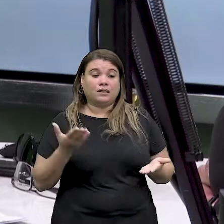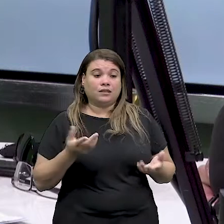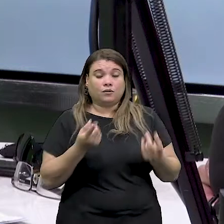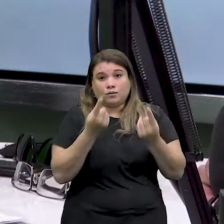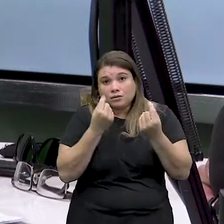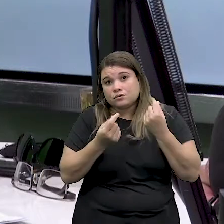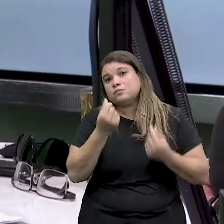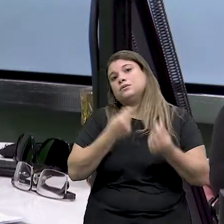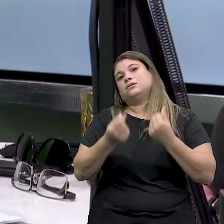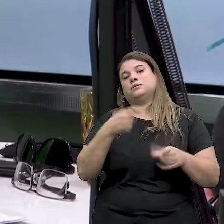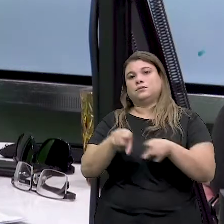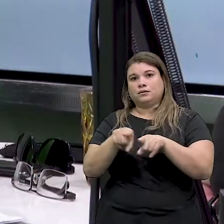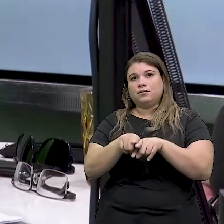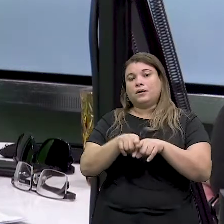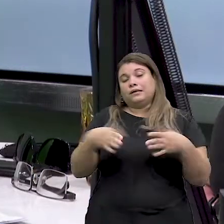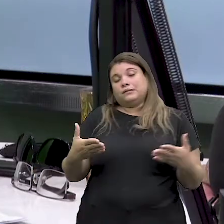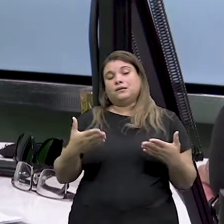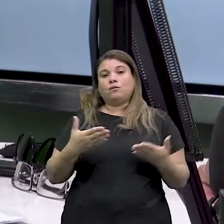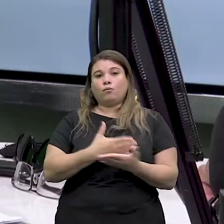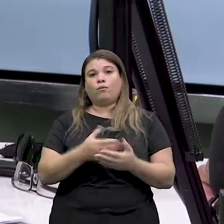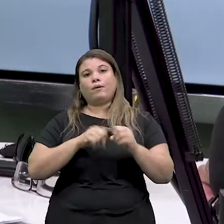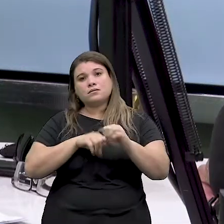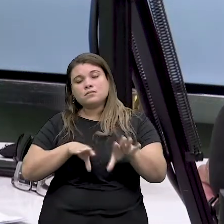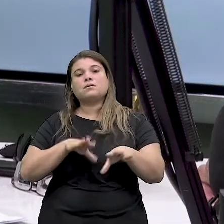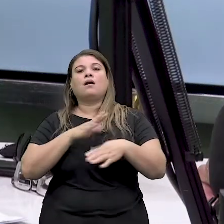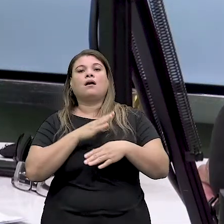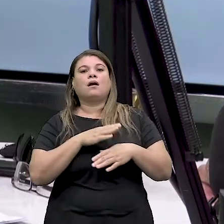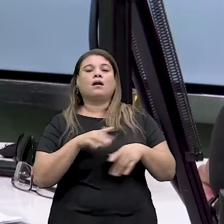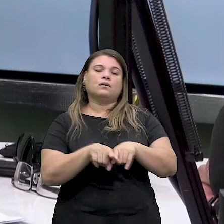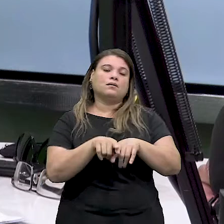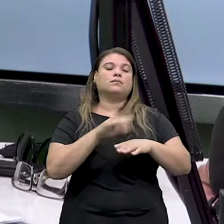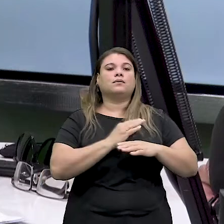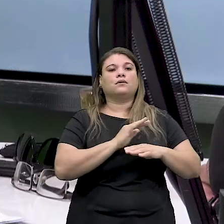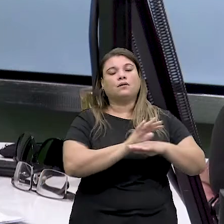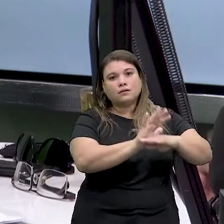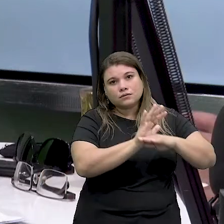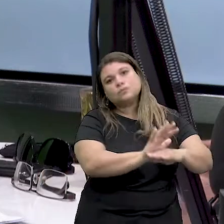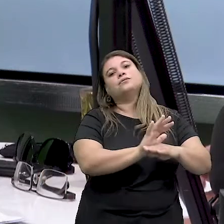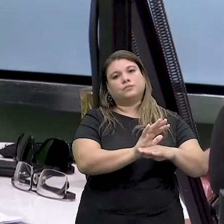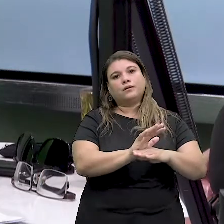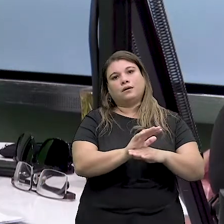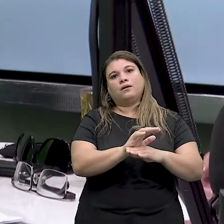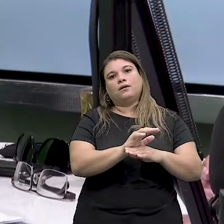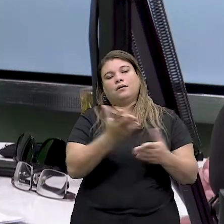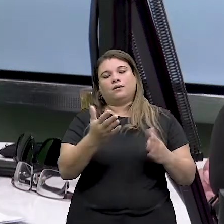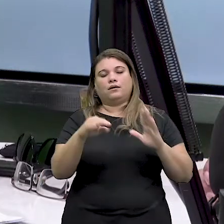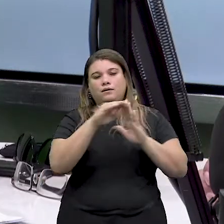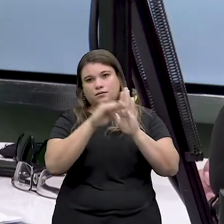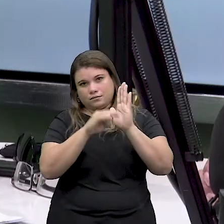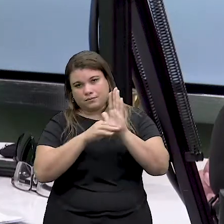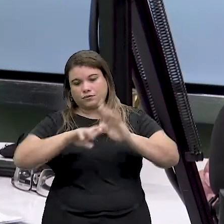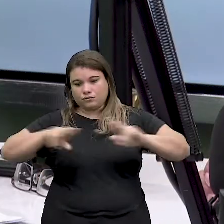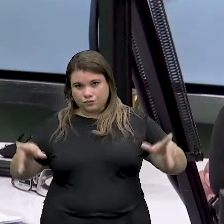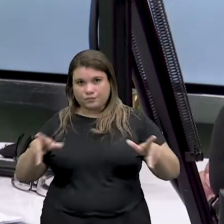público, eu acho que estou dando a minha contribuição, né? Além disso também a gente atuou na iniciativa privada aí, na área de construção. Então a